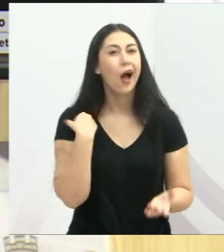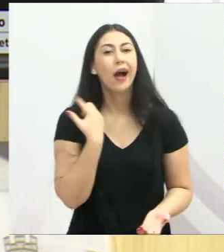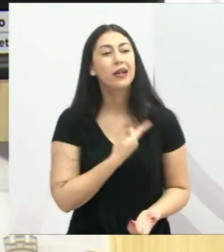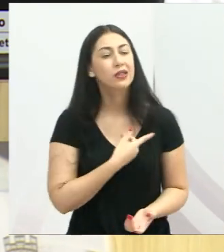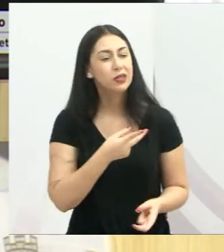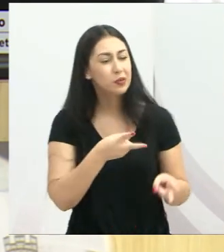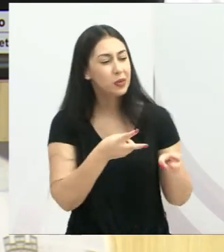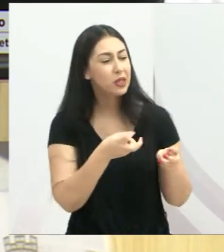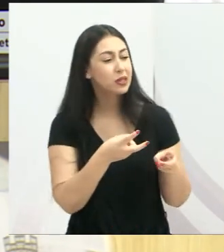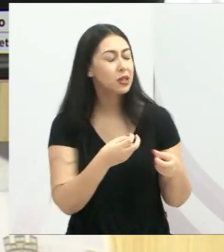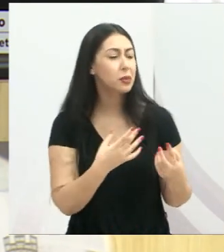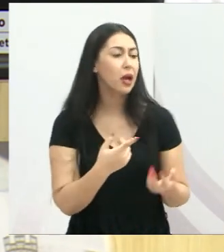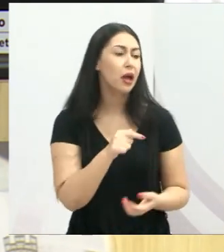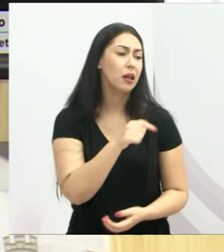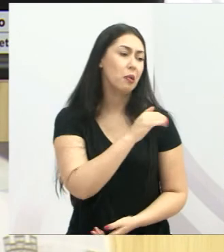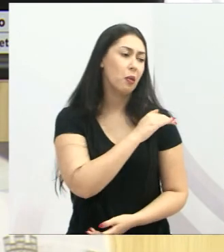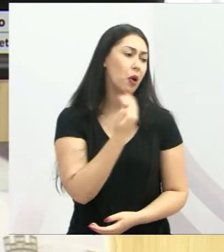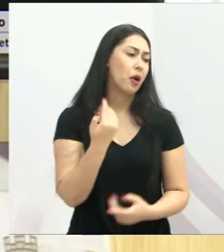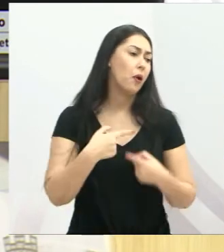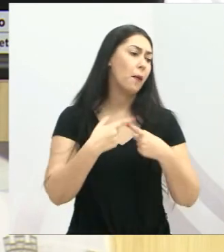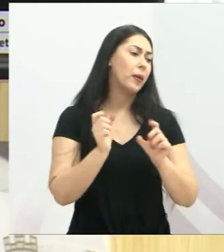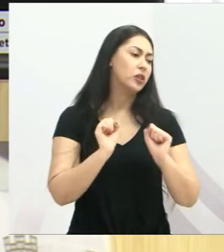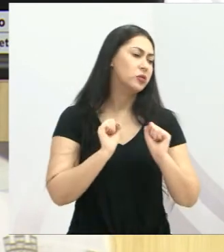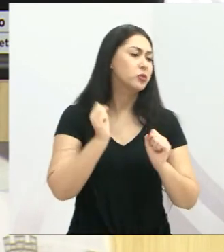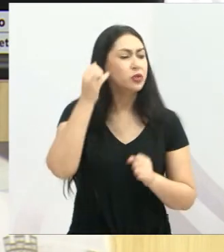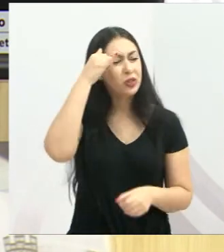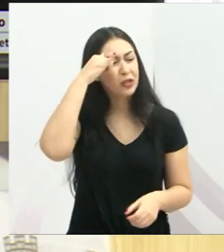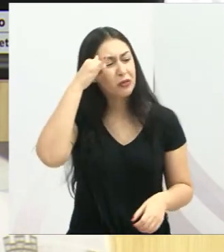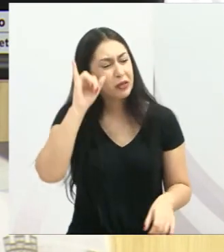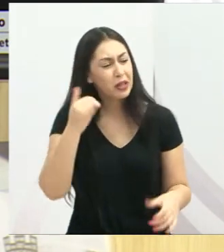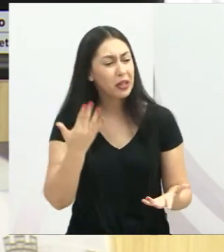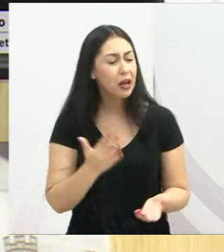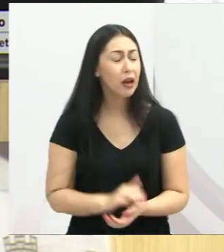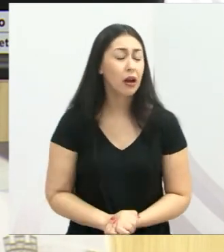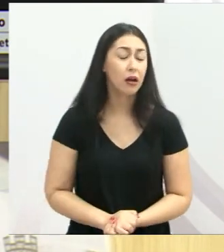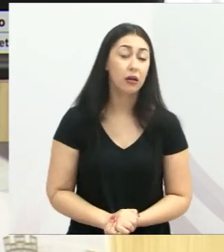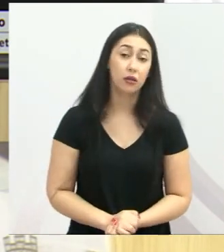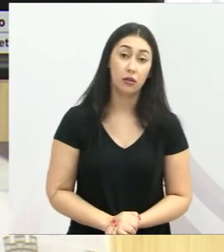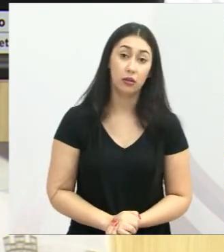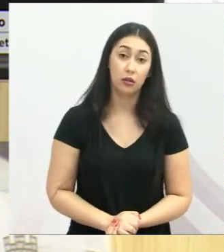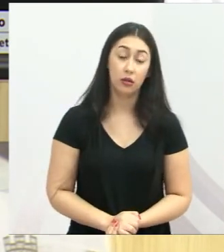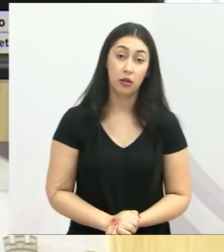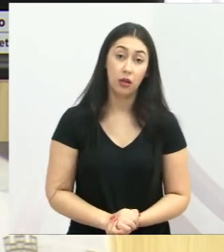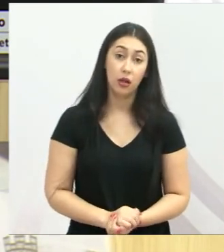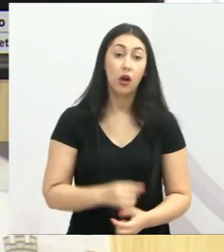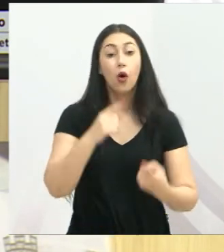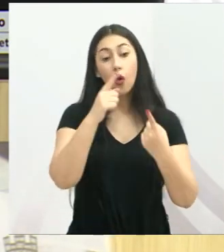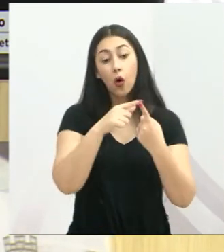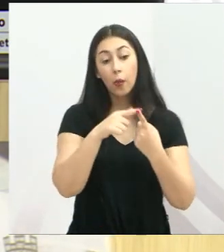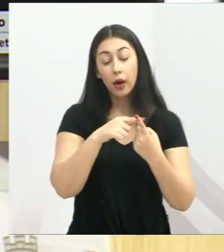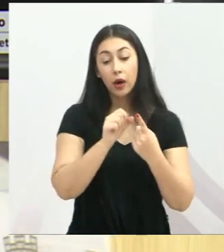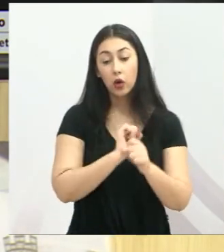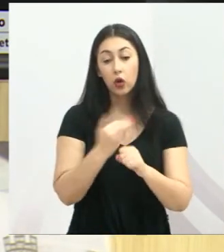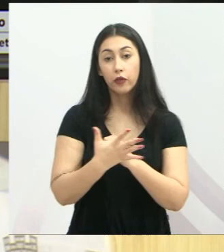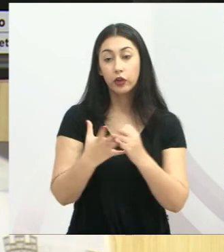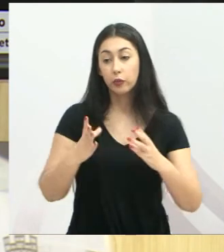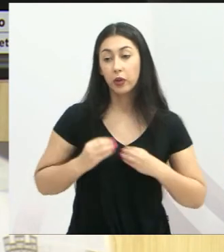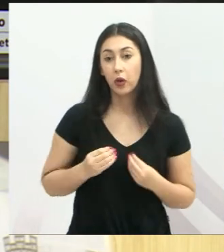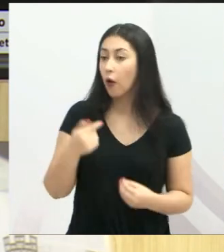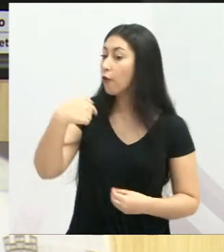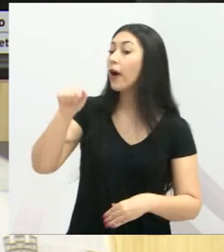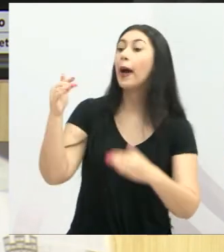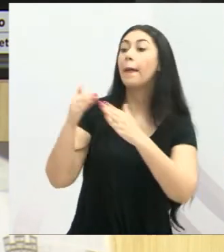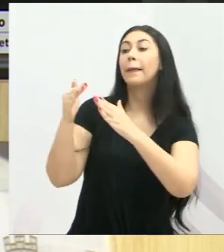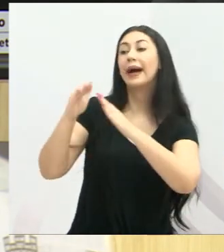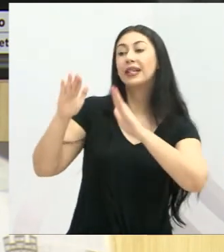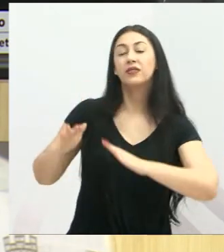que poderia ser evitada. Com 3 pessoas, era 1 na casa, agora tem 3. E fica ali, todo